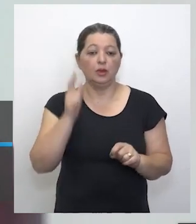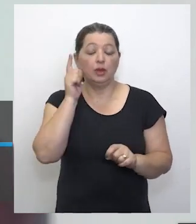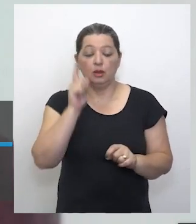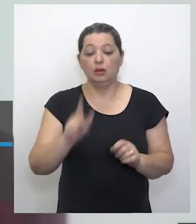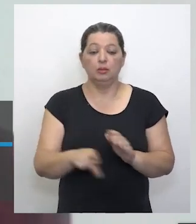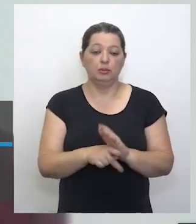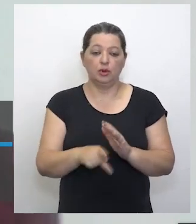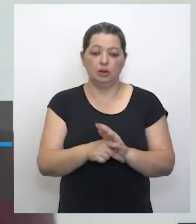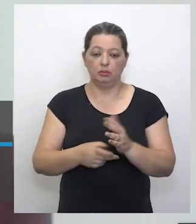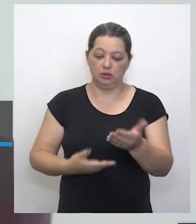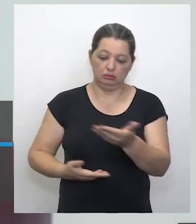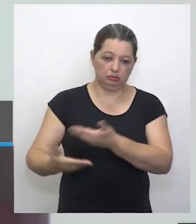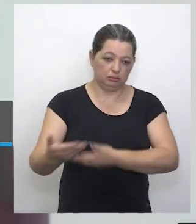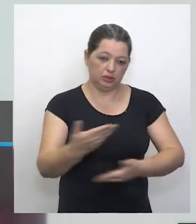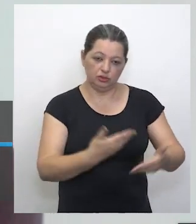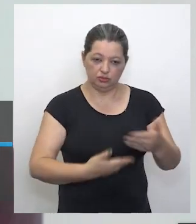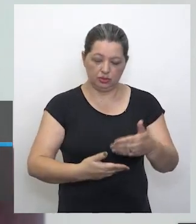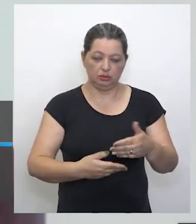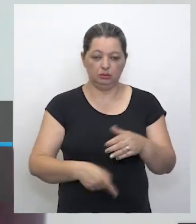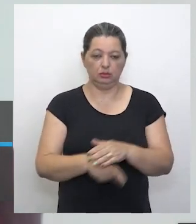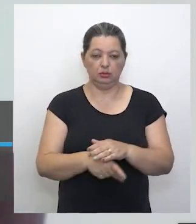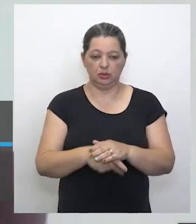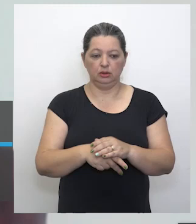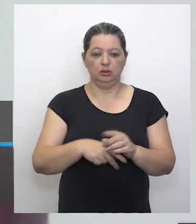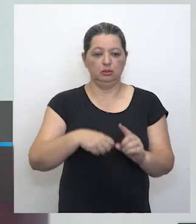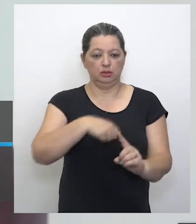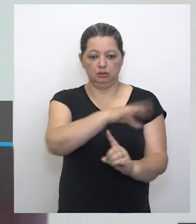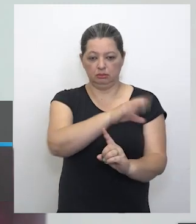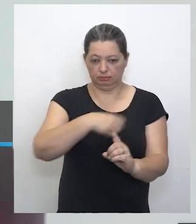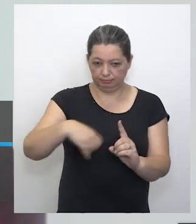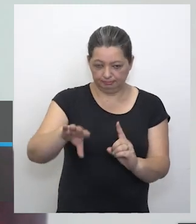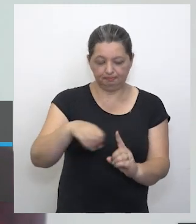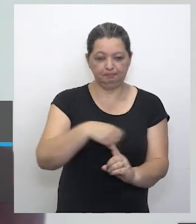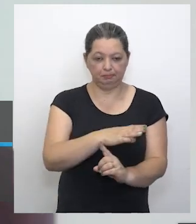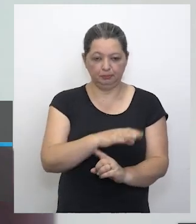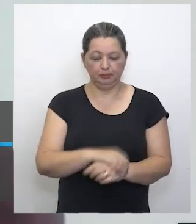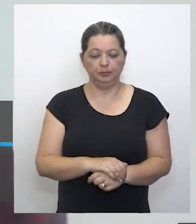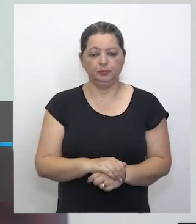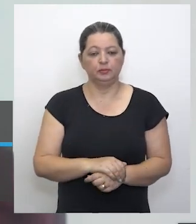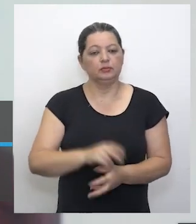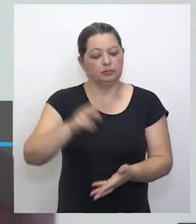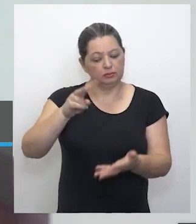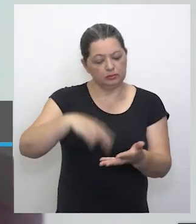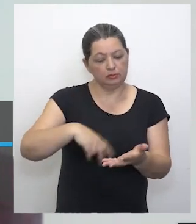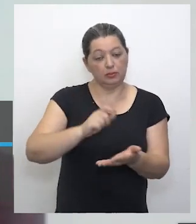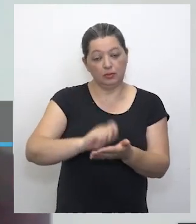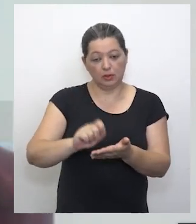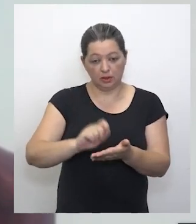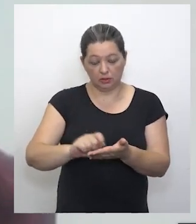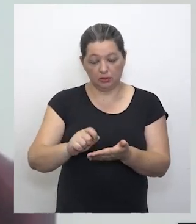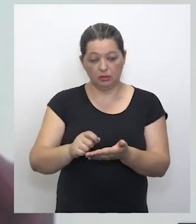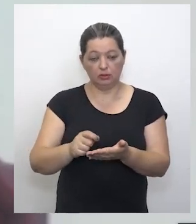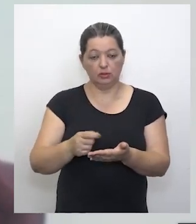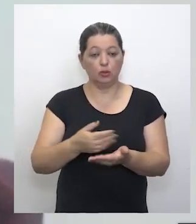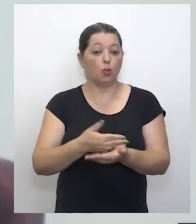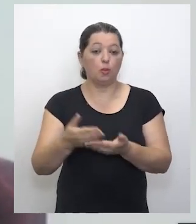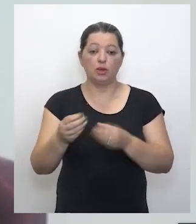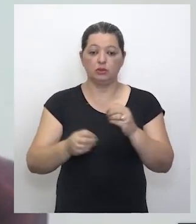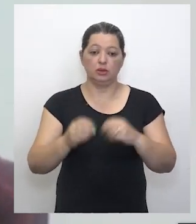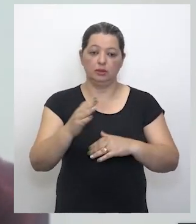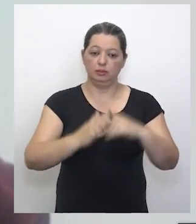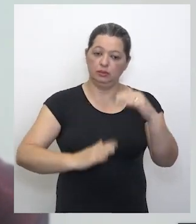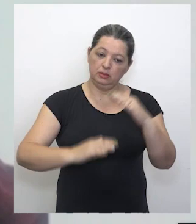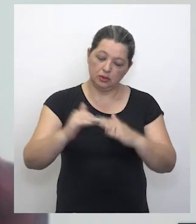mediador, criando essas situações reais, né, nas quais a leitura e a escrita aconteçam a partir das práticas